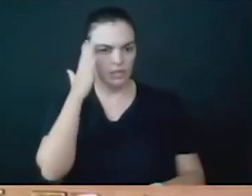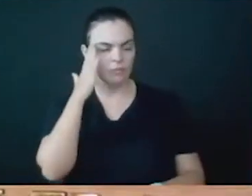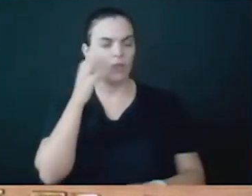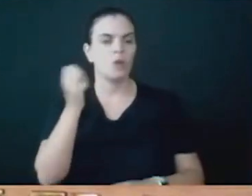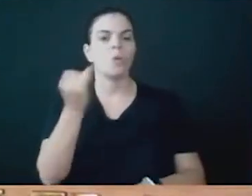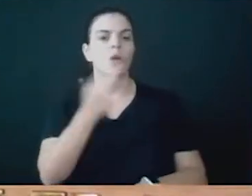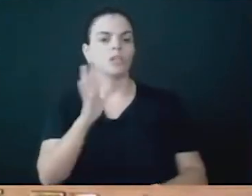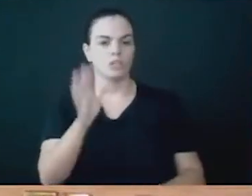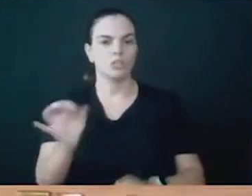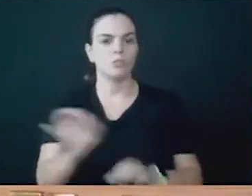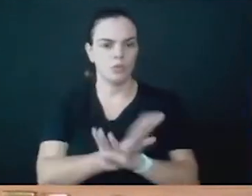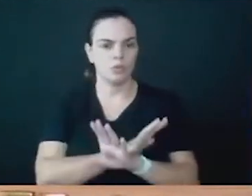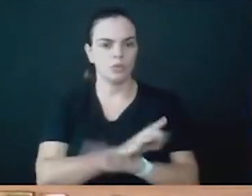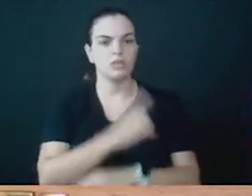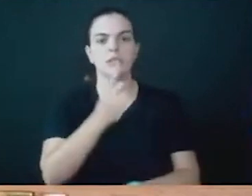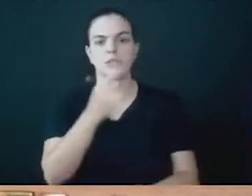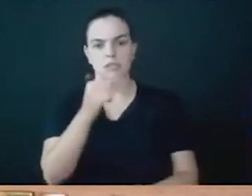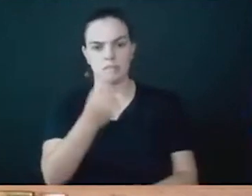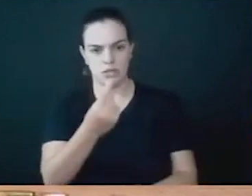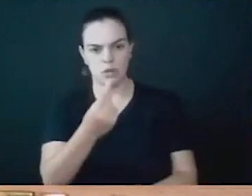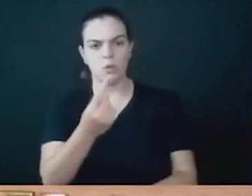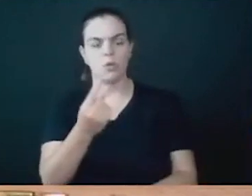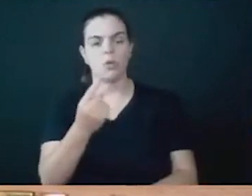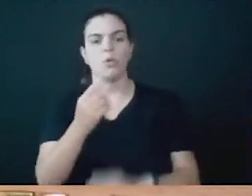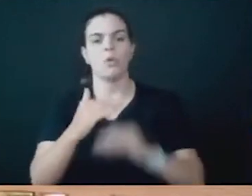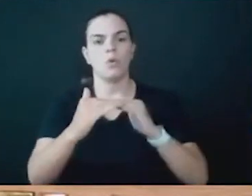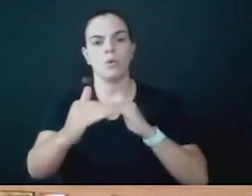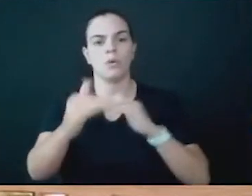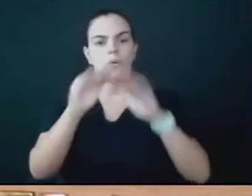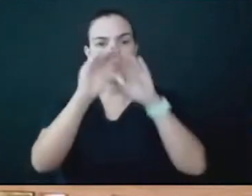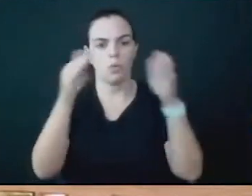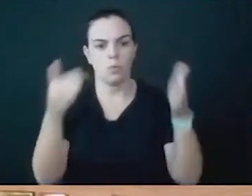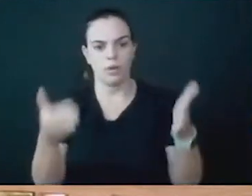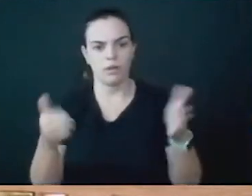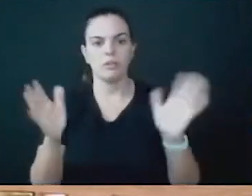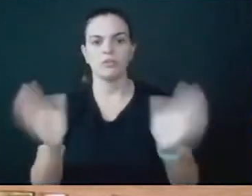Sim, são 171 quadras entregues cobertas já.